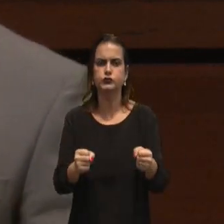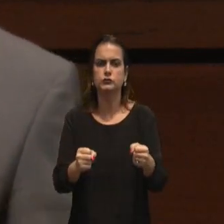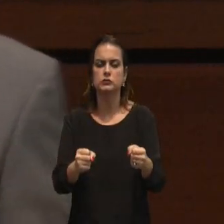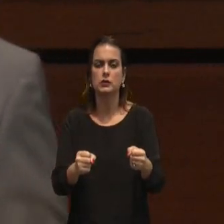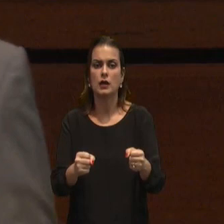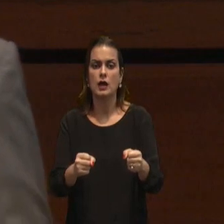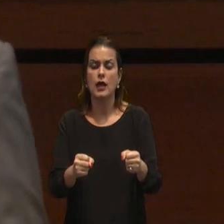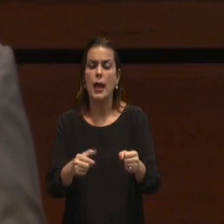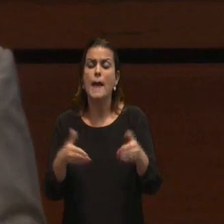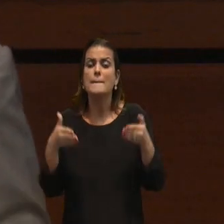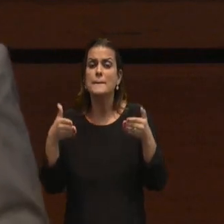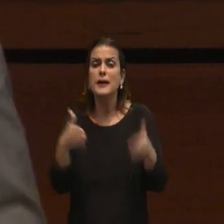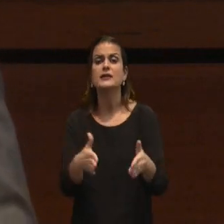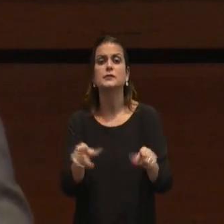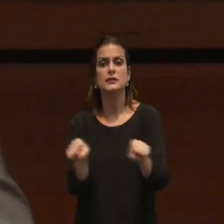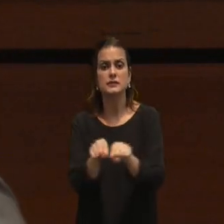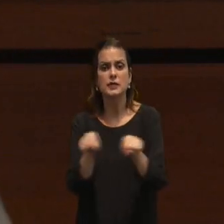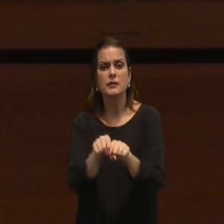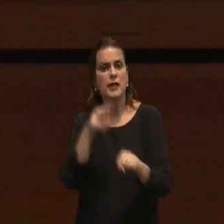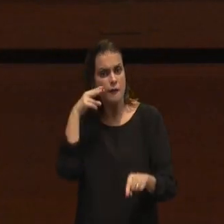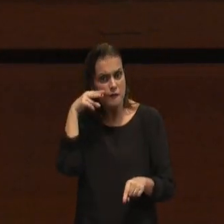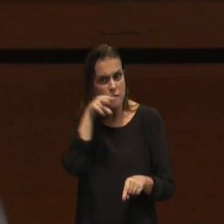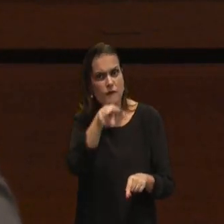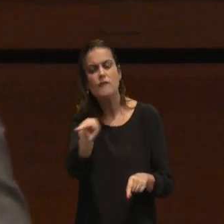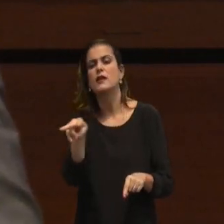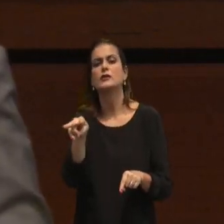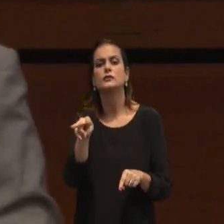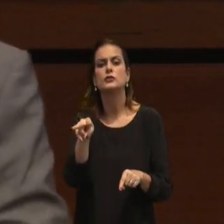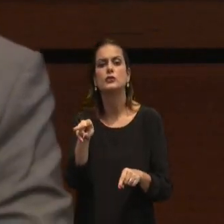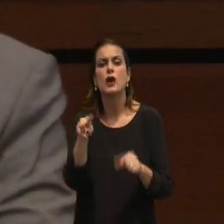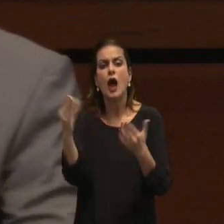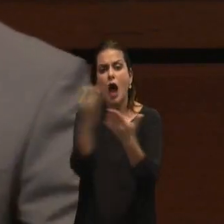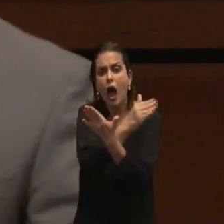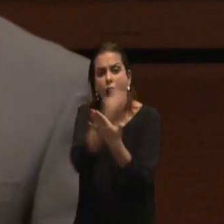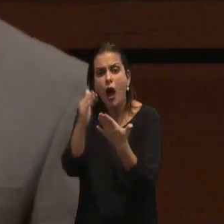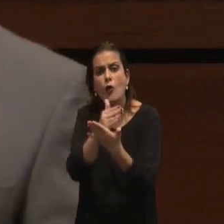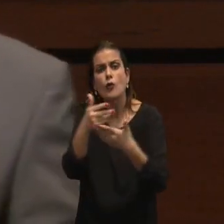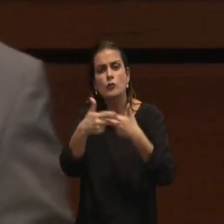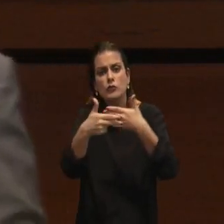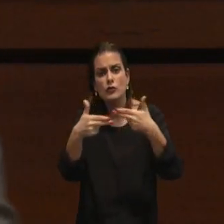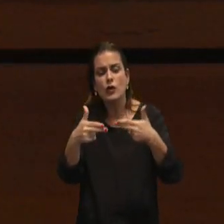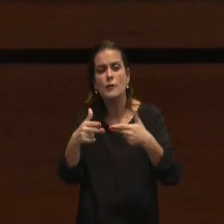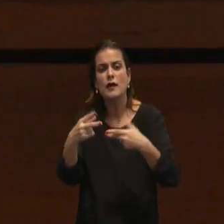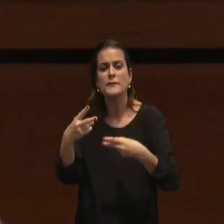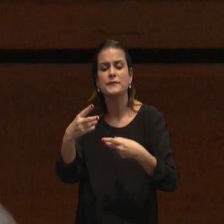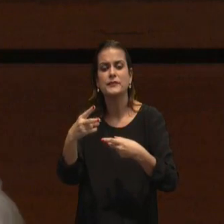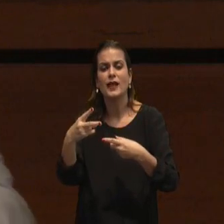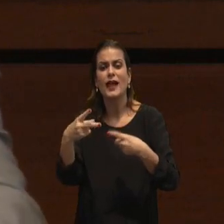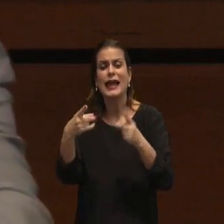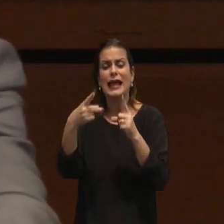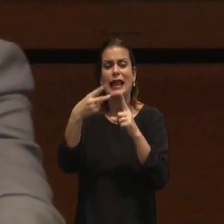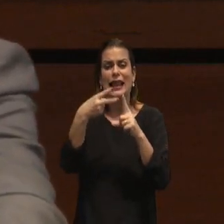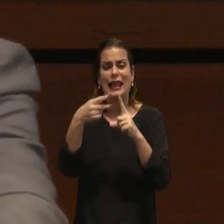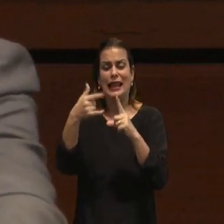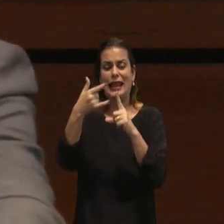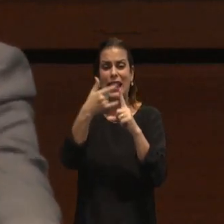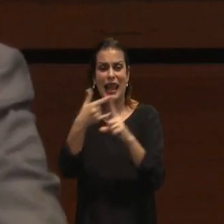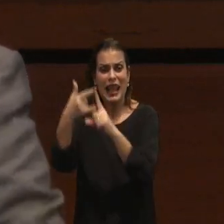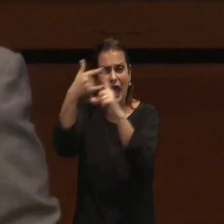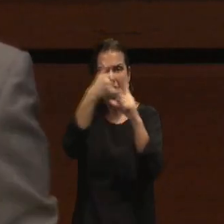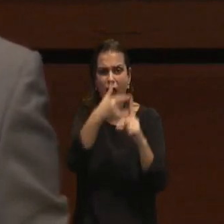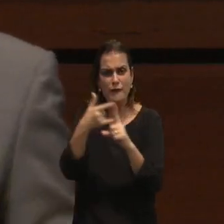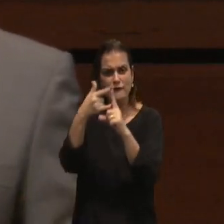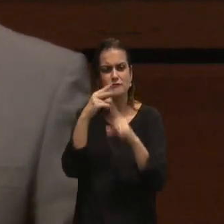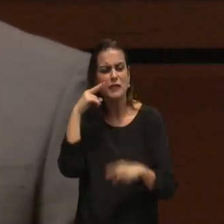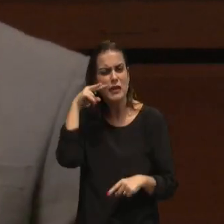tenho participado e tenho visto, tenho acompanhado algumas lives pela internet, de